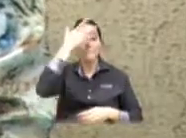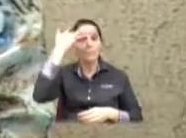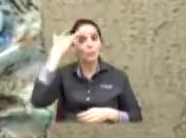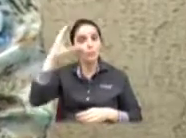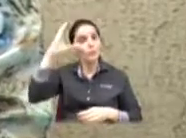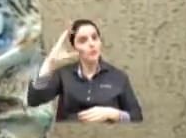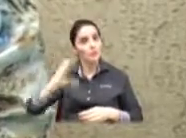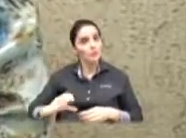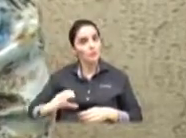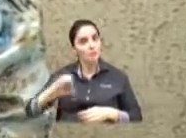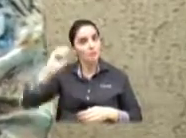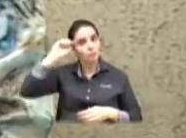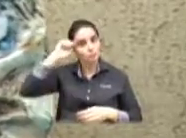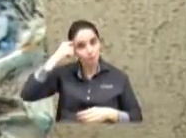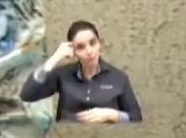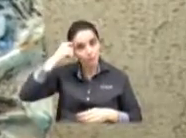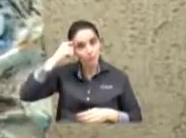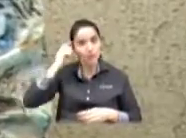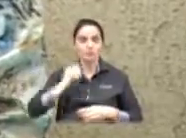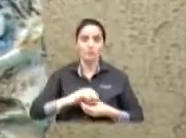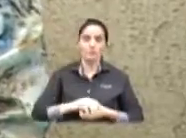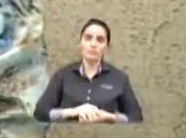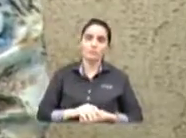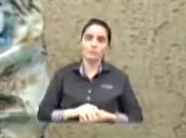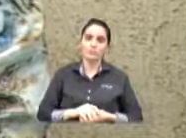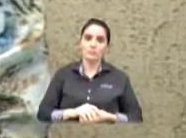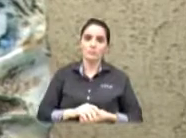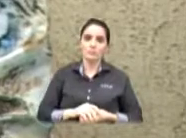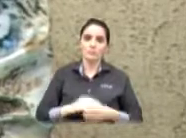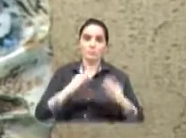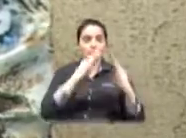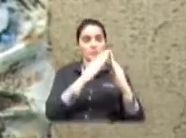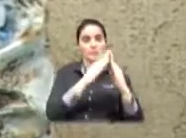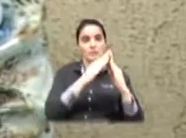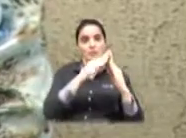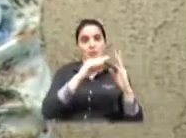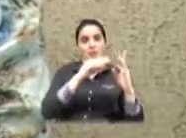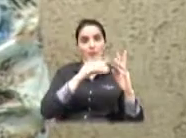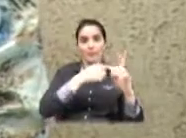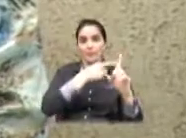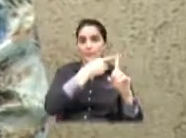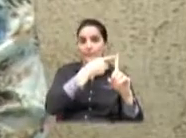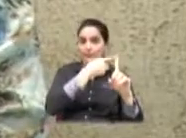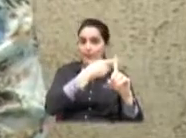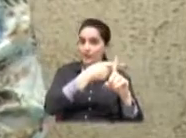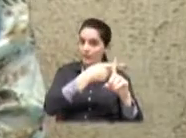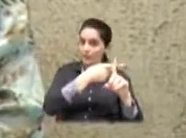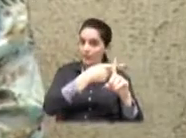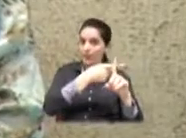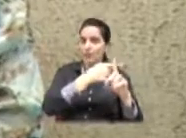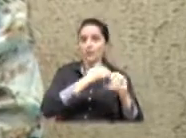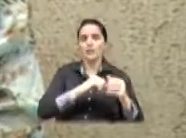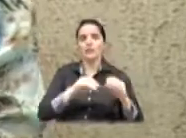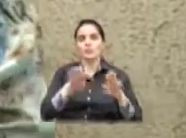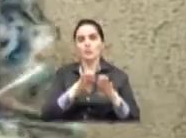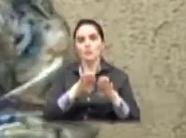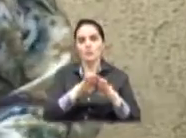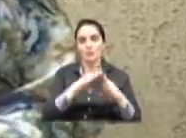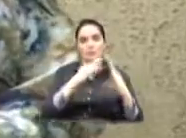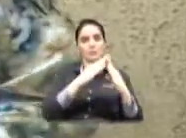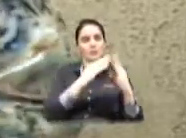participação do cidadão negro na construção da igreja são benedito mostramos na igreja da boa morte tá